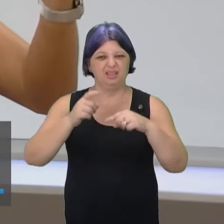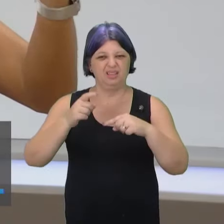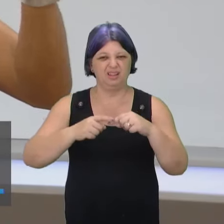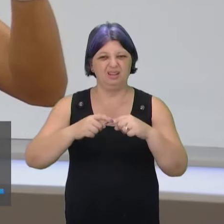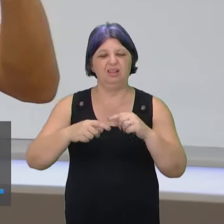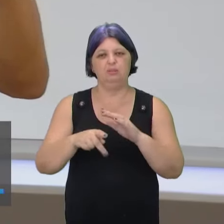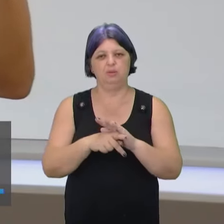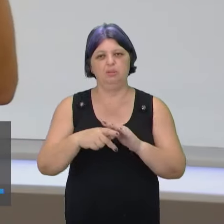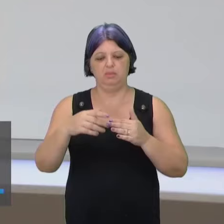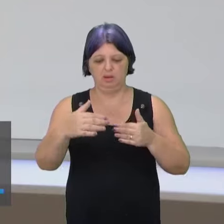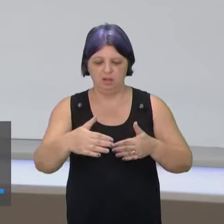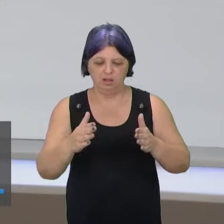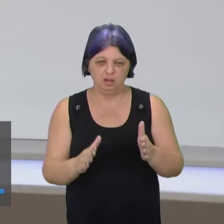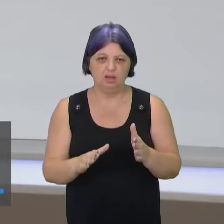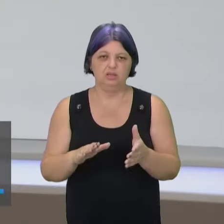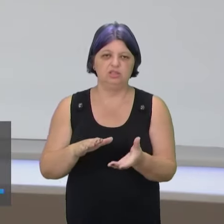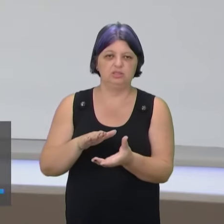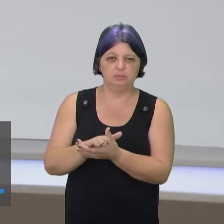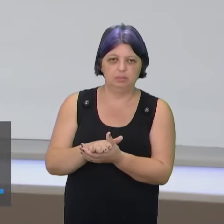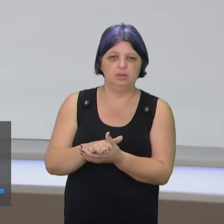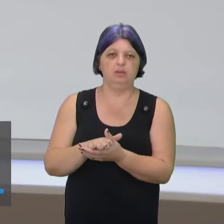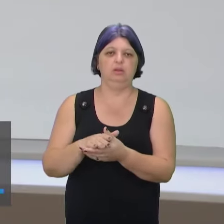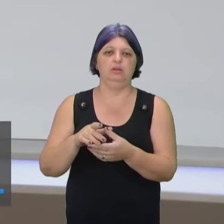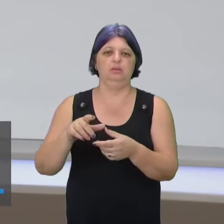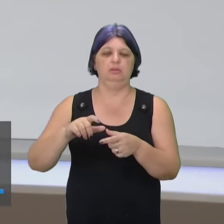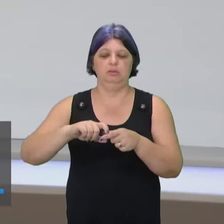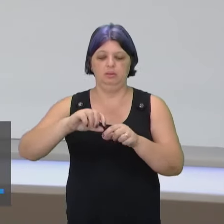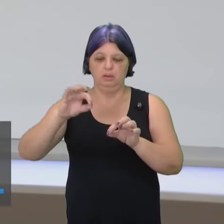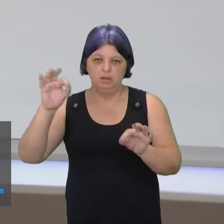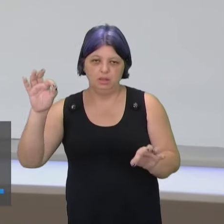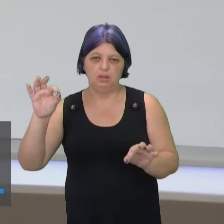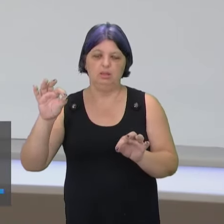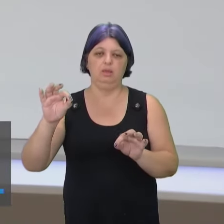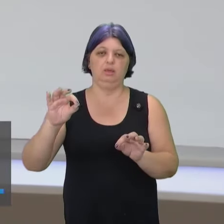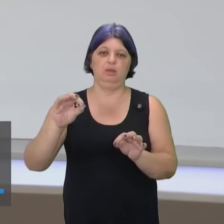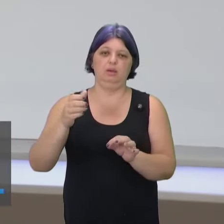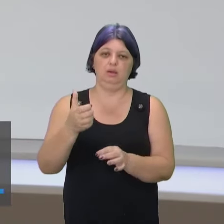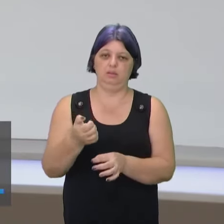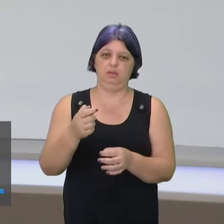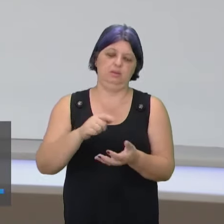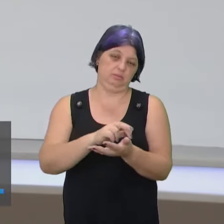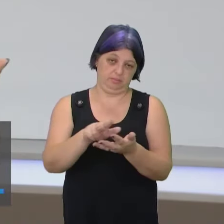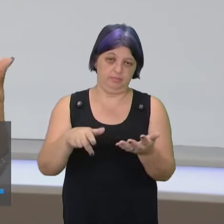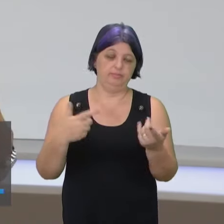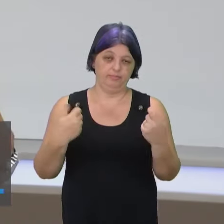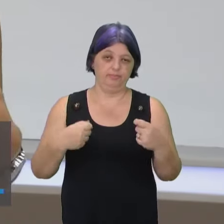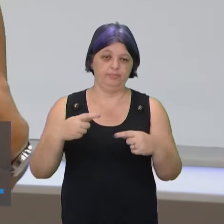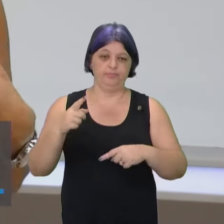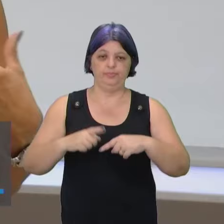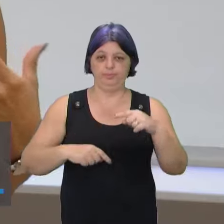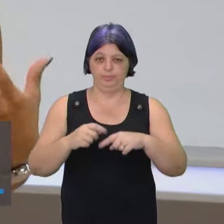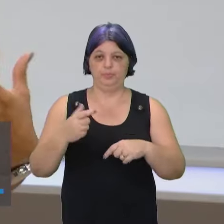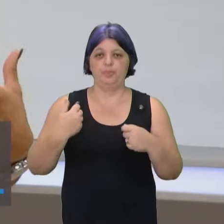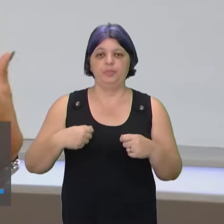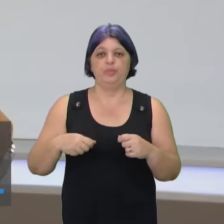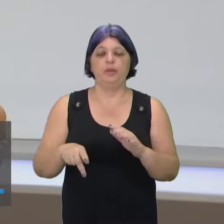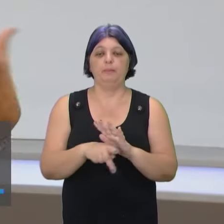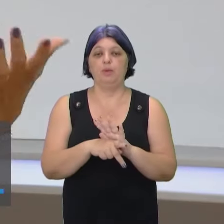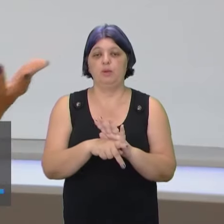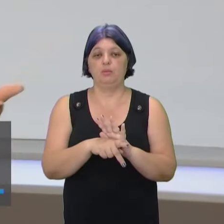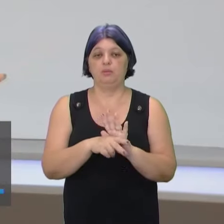de sapato, né, barbante, cartolina e tudo mais. E agora você tem que também ter nesse seu relatório algumas